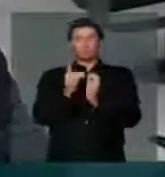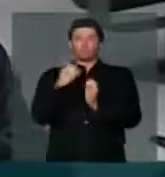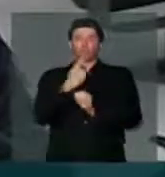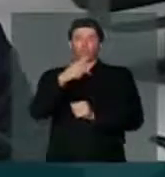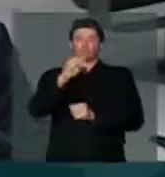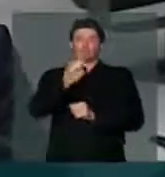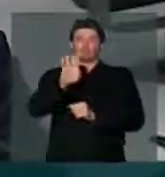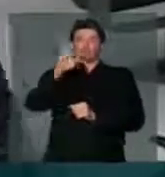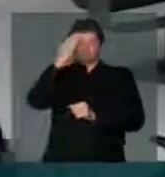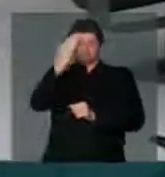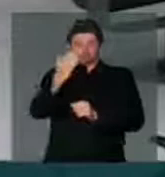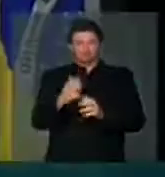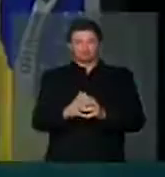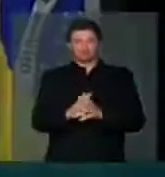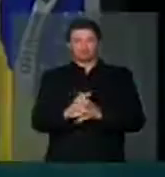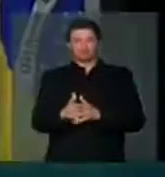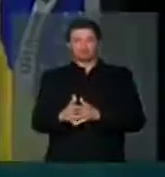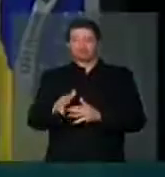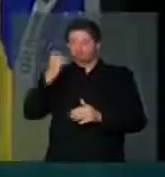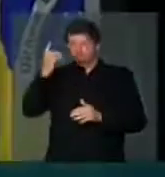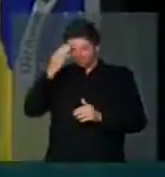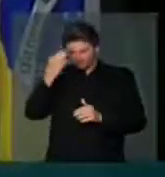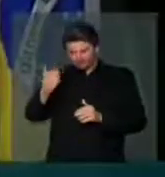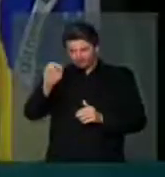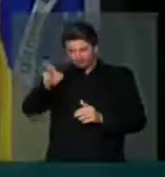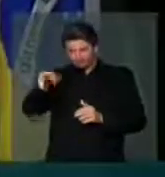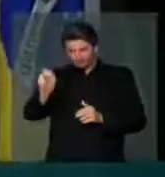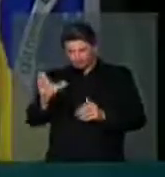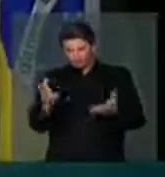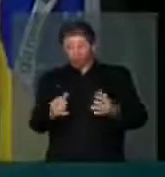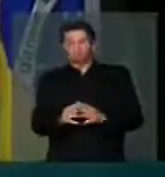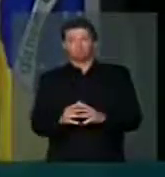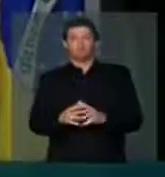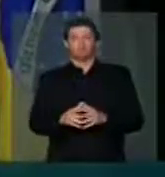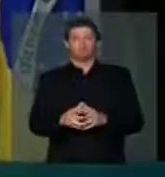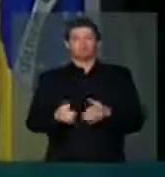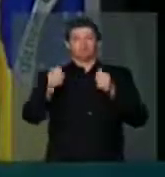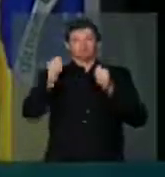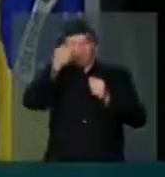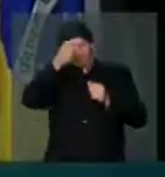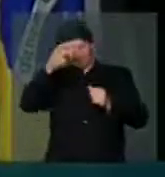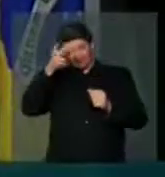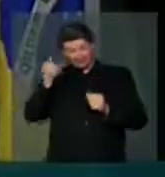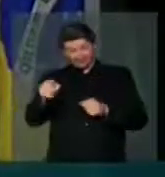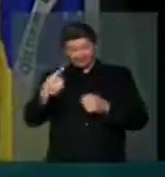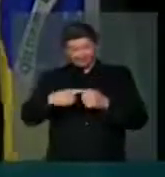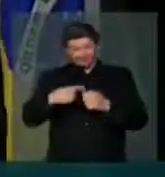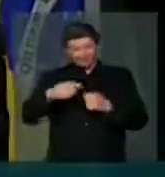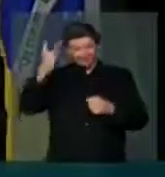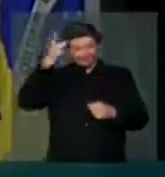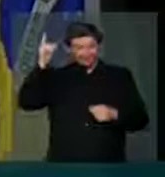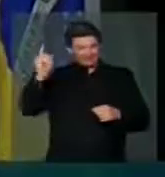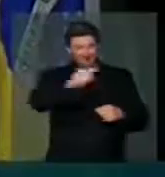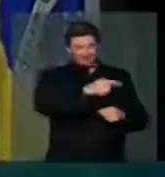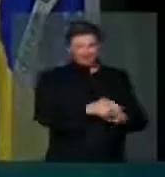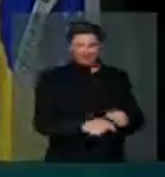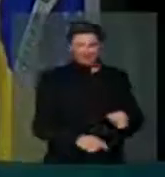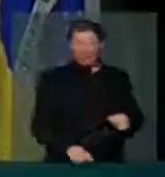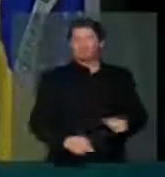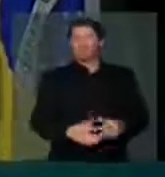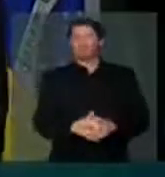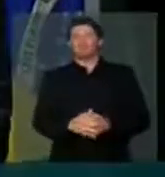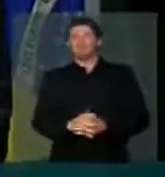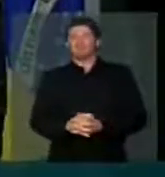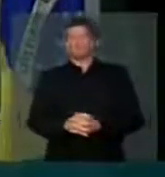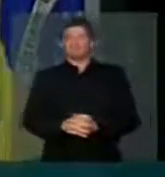PSDB. Muito obrigado. Eu que agradeço, deputado Bruno, nosso pré-candidato a prefeito da cidade de São Paulo.